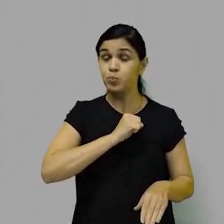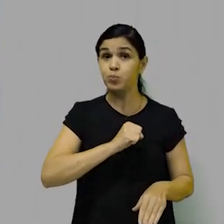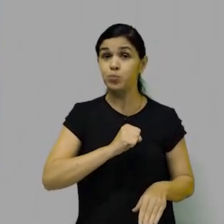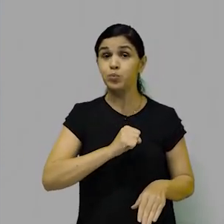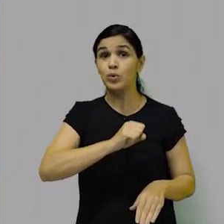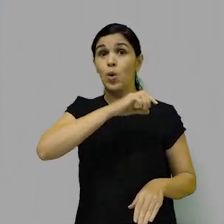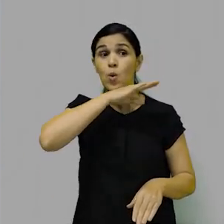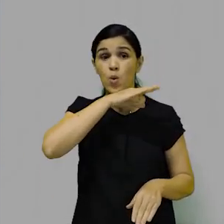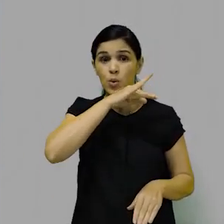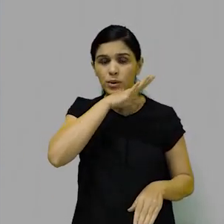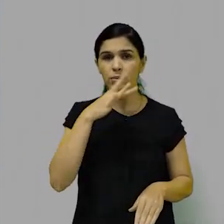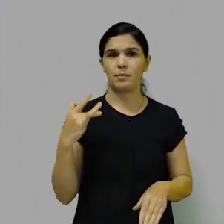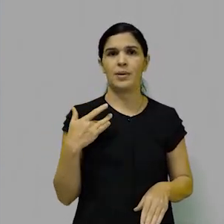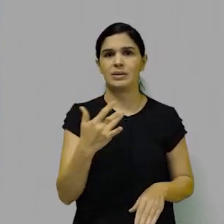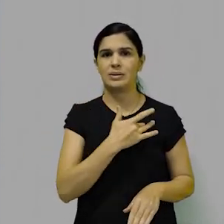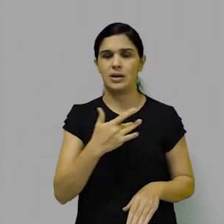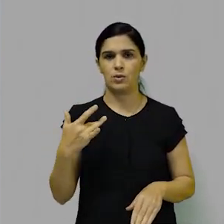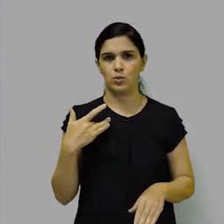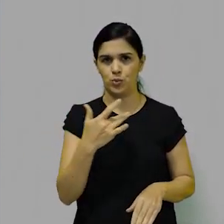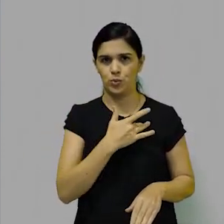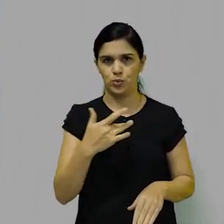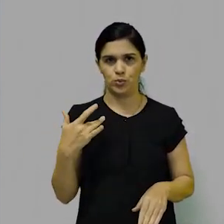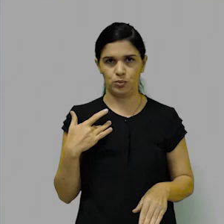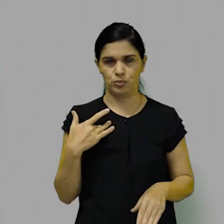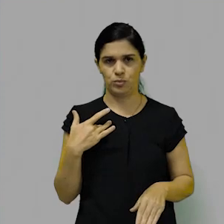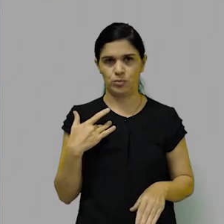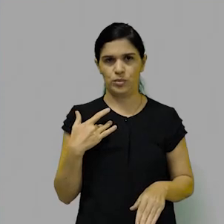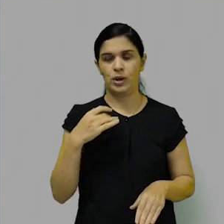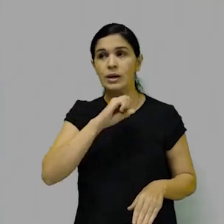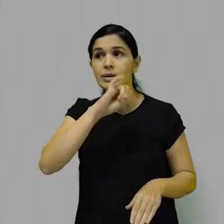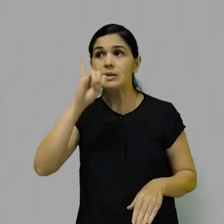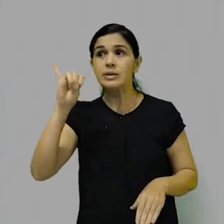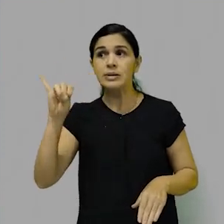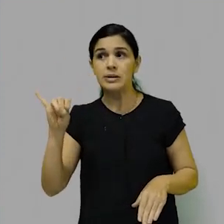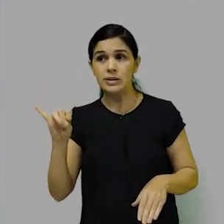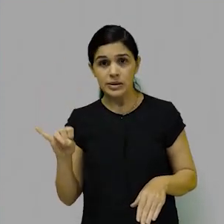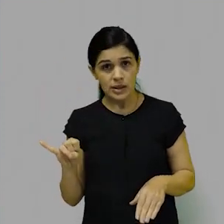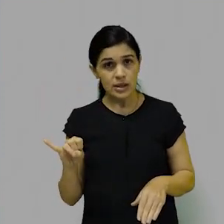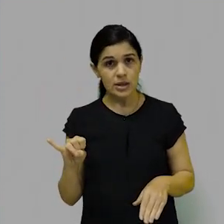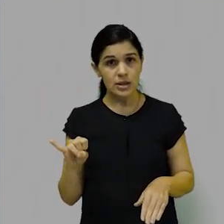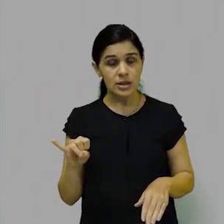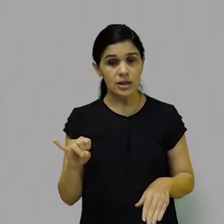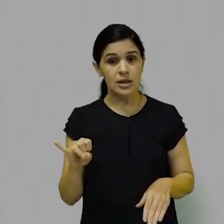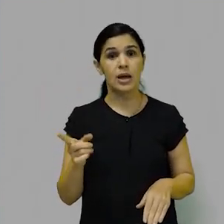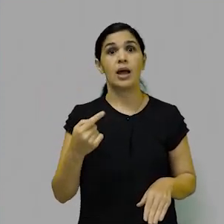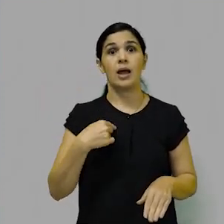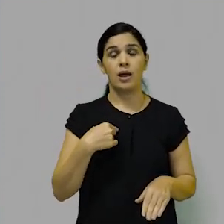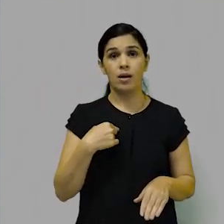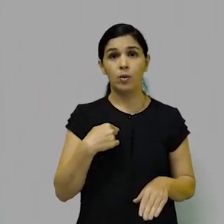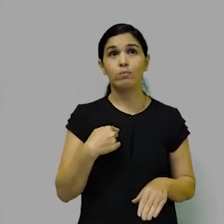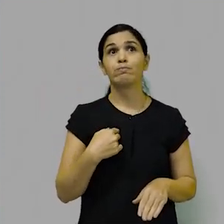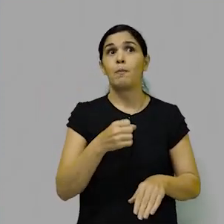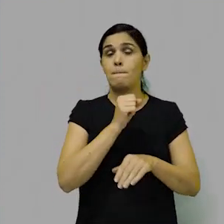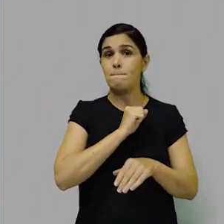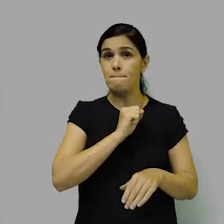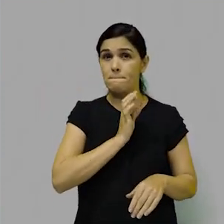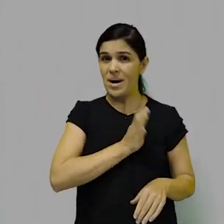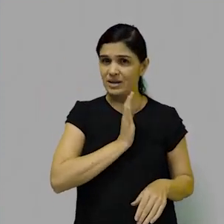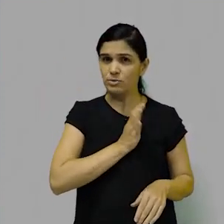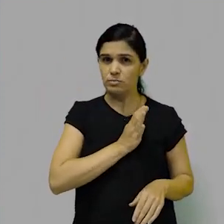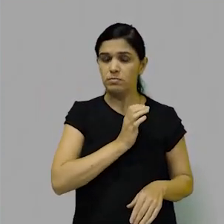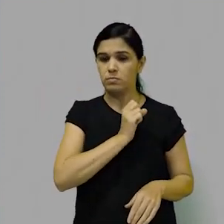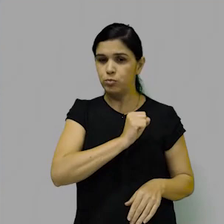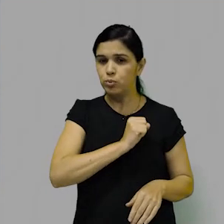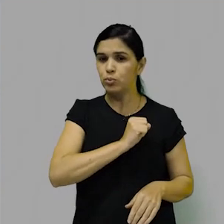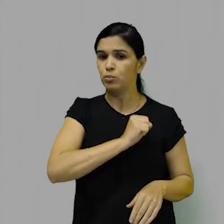tenho uma frequência cardíaca menor, professor, eu estou mais condicionado fisicamente? Sim, porque o seu